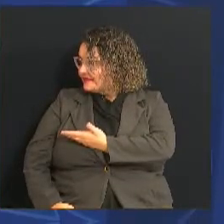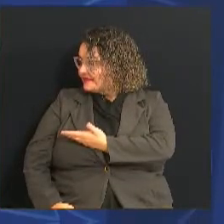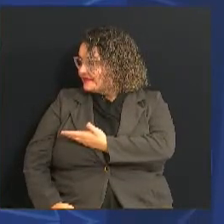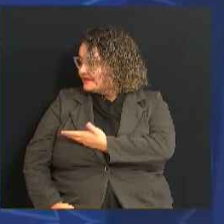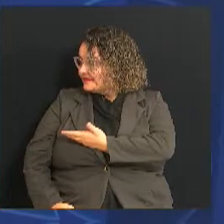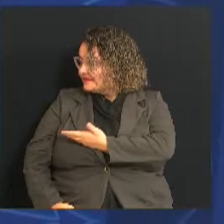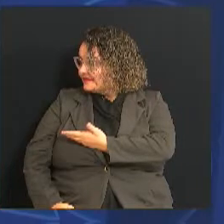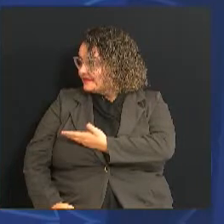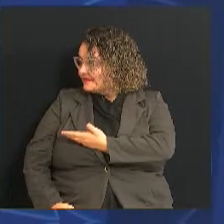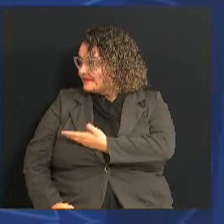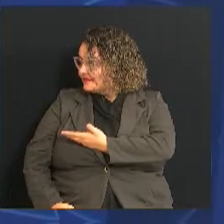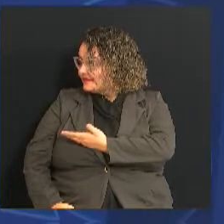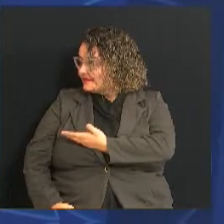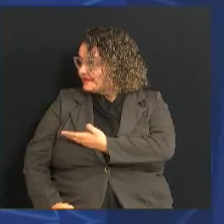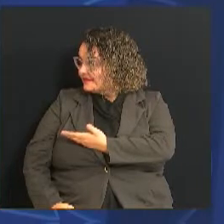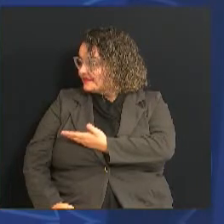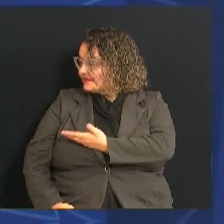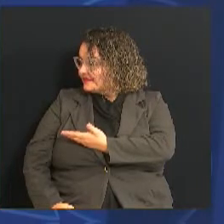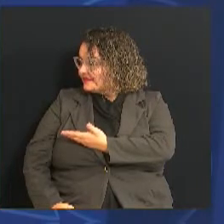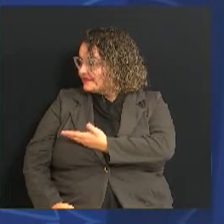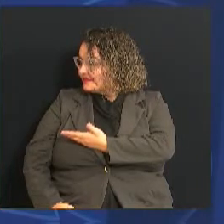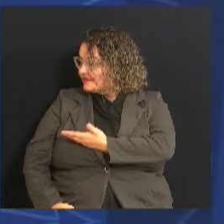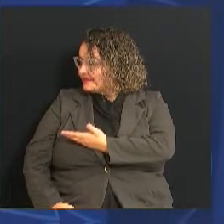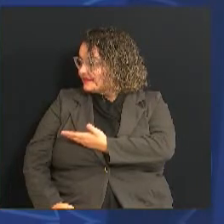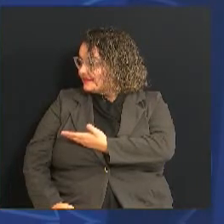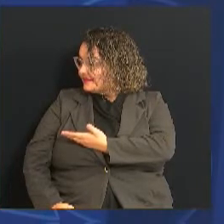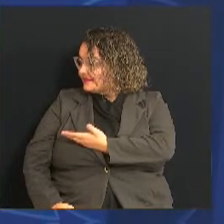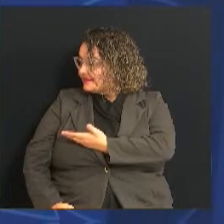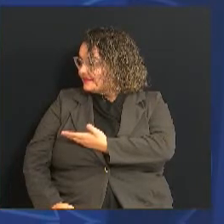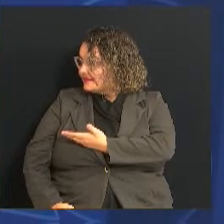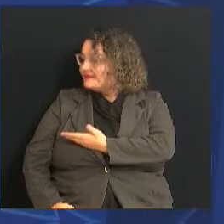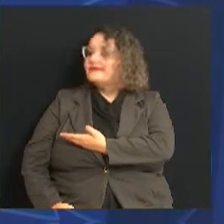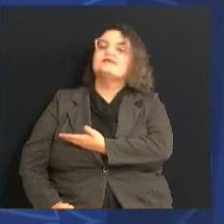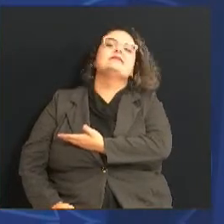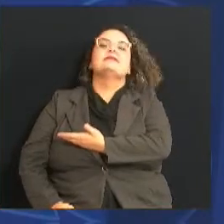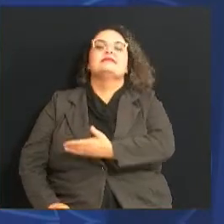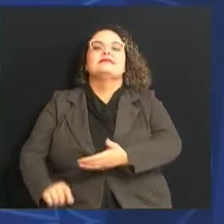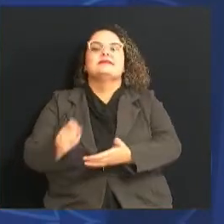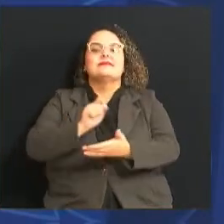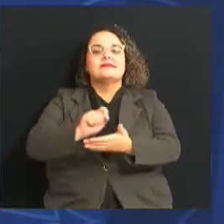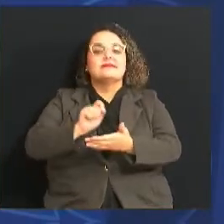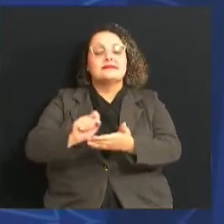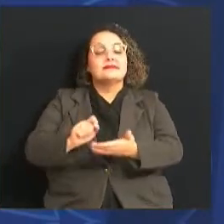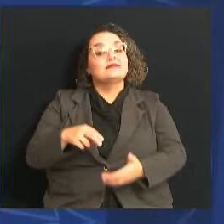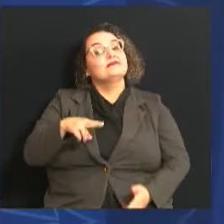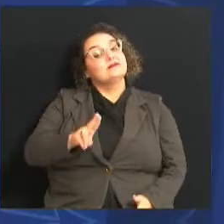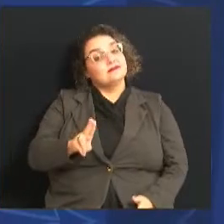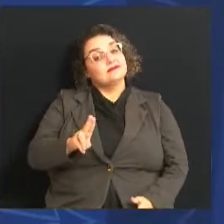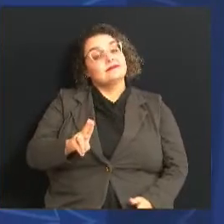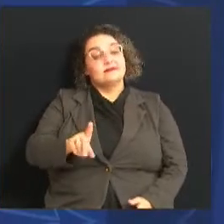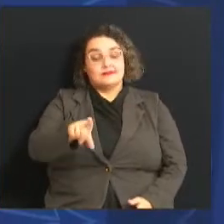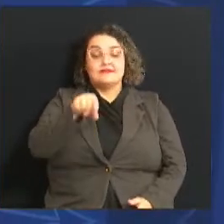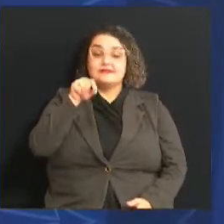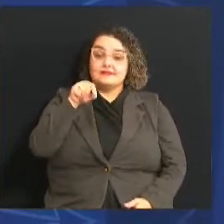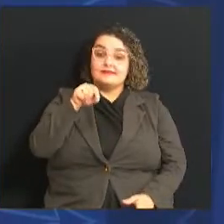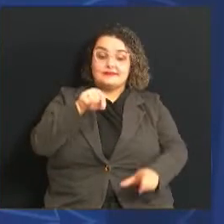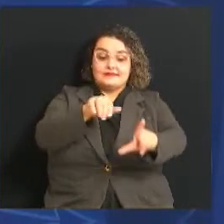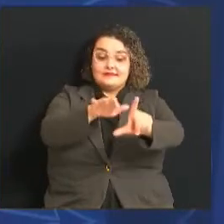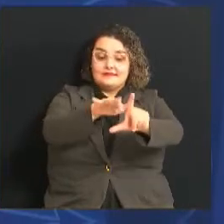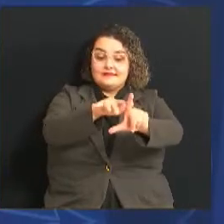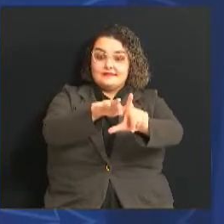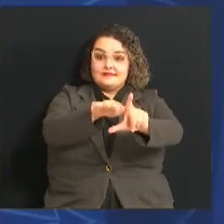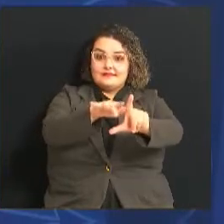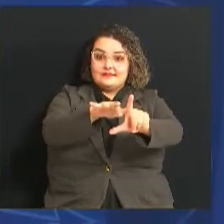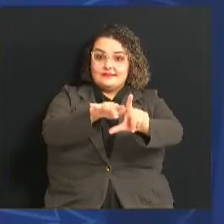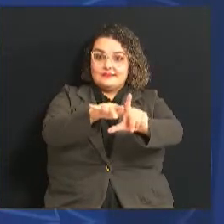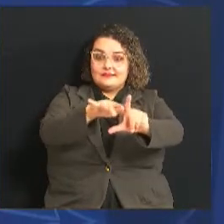978-293776. O número está aqui embaixo da sua tela para você poder anotar aí. Ou você tem a opção de enviar uma mensagem através do